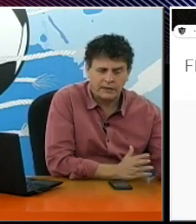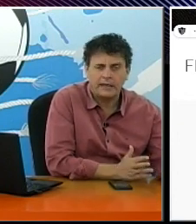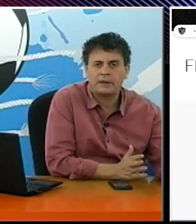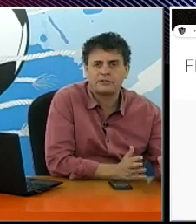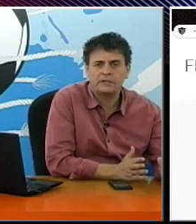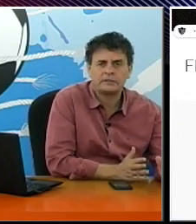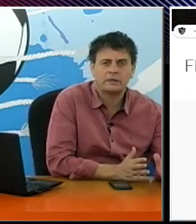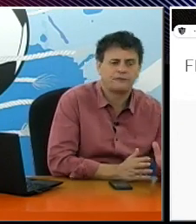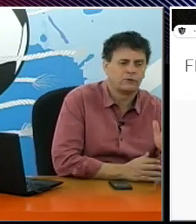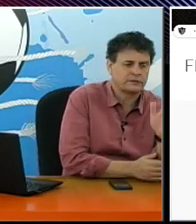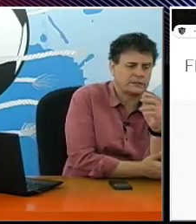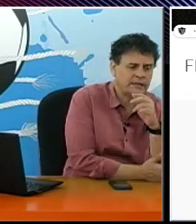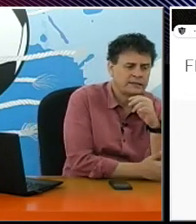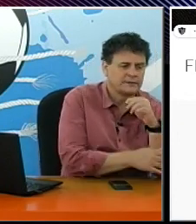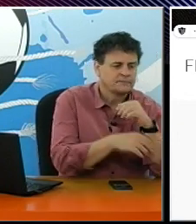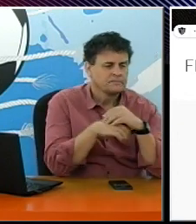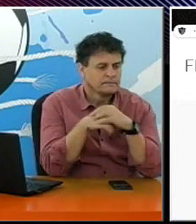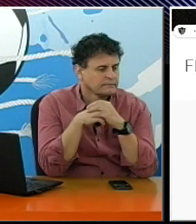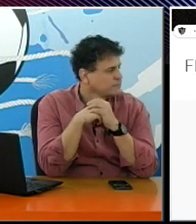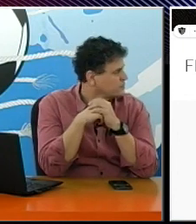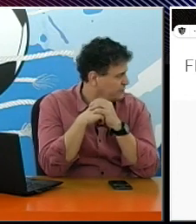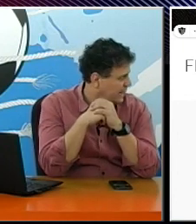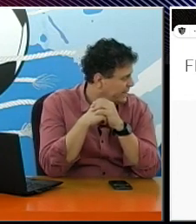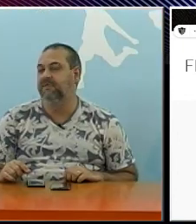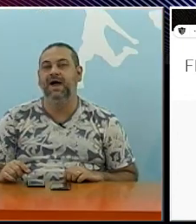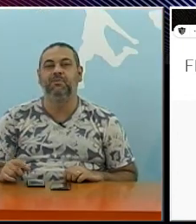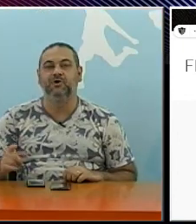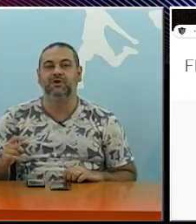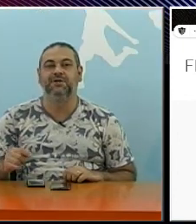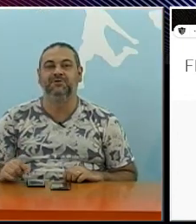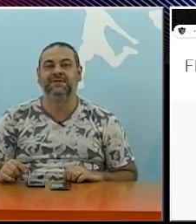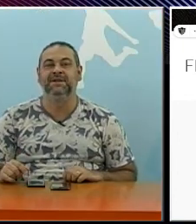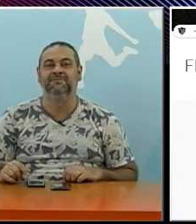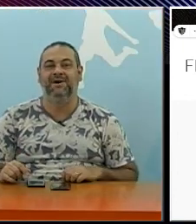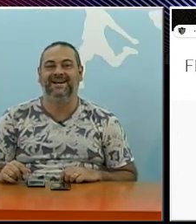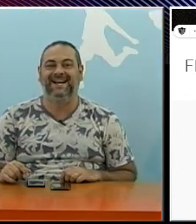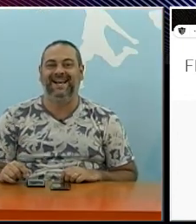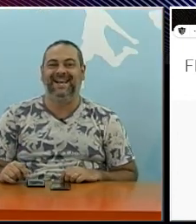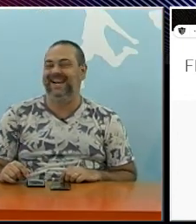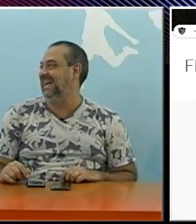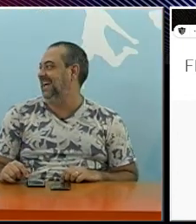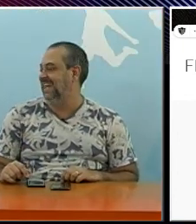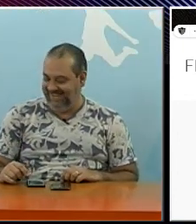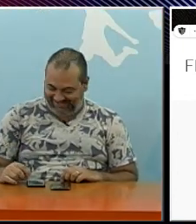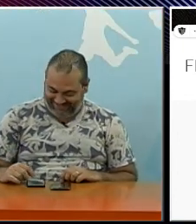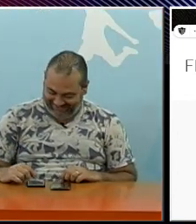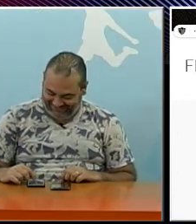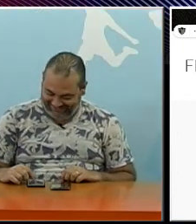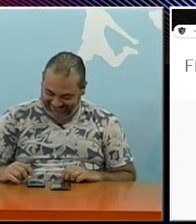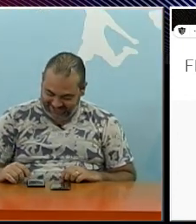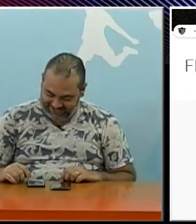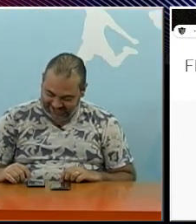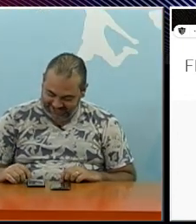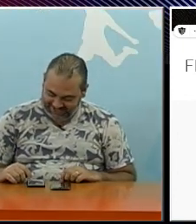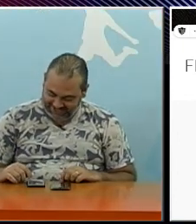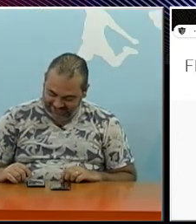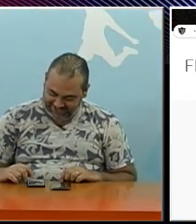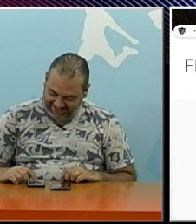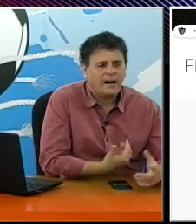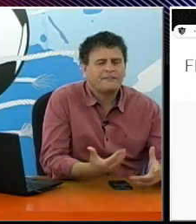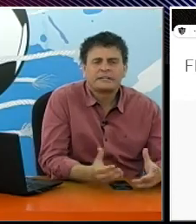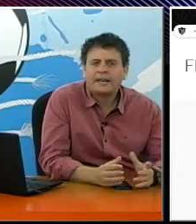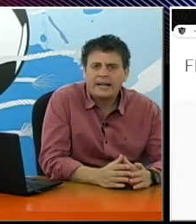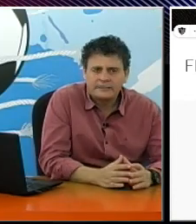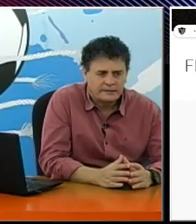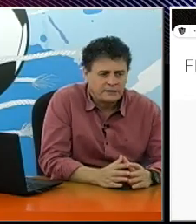Globo é de lá, imagine se não fosse. E, né, vai piorar, viu? Vai. Vai, porque o Jorge Jesus está indo embora. Vai para o Benfica, né? Então vamos